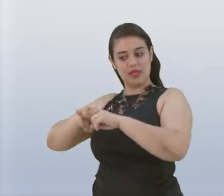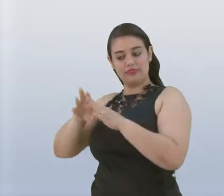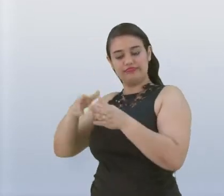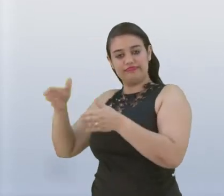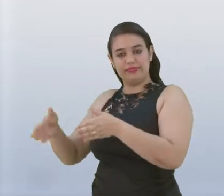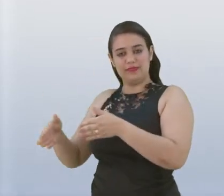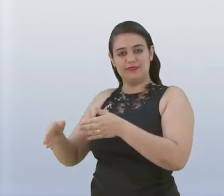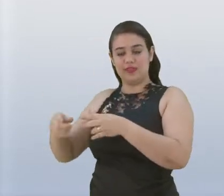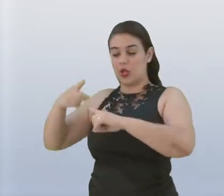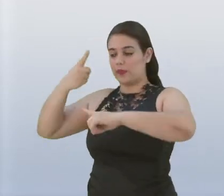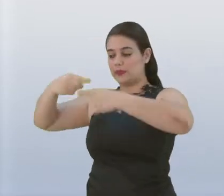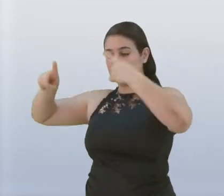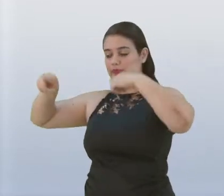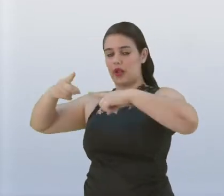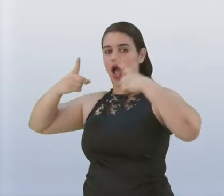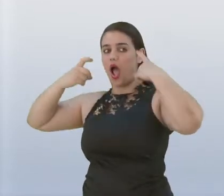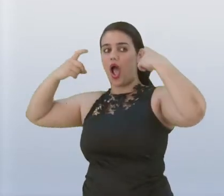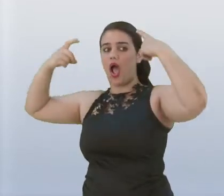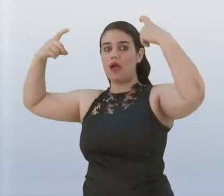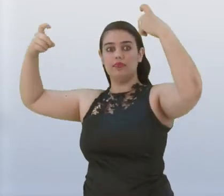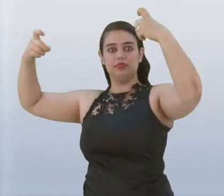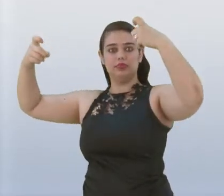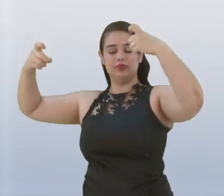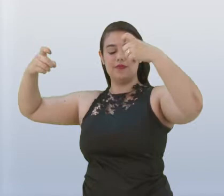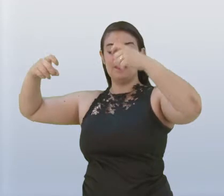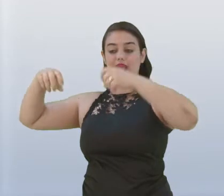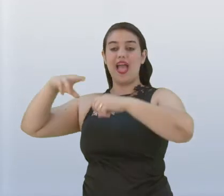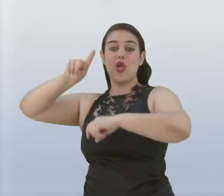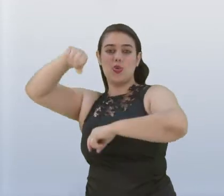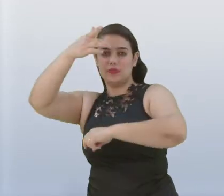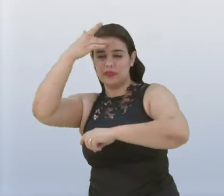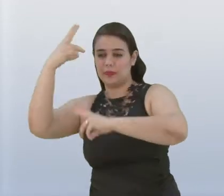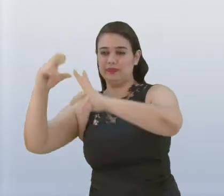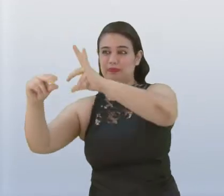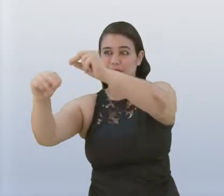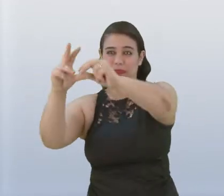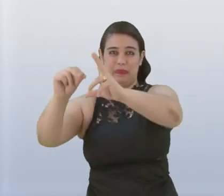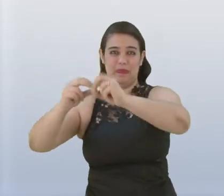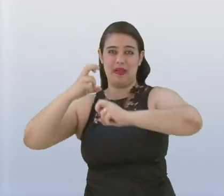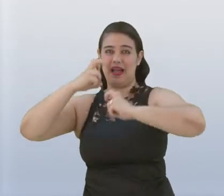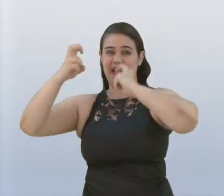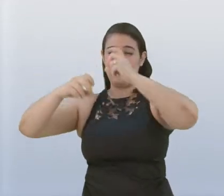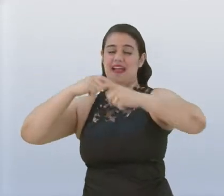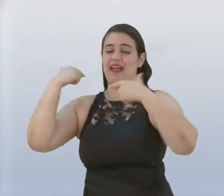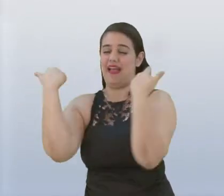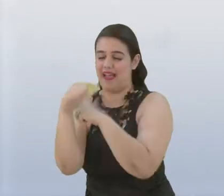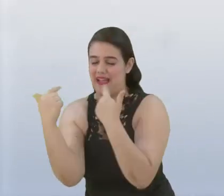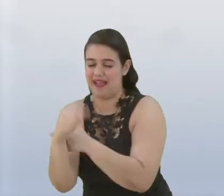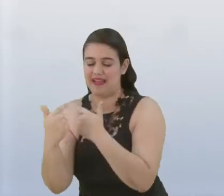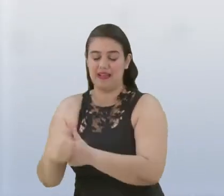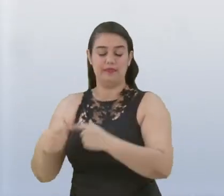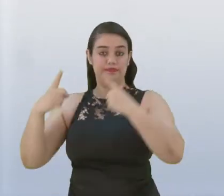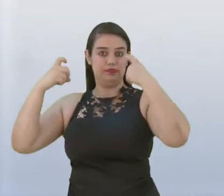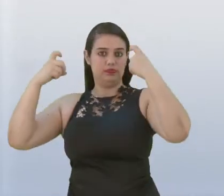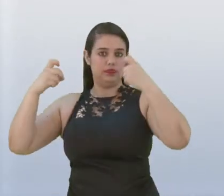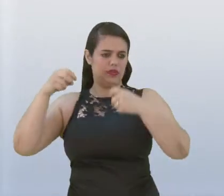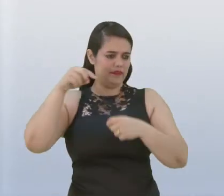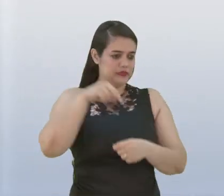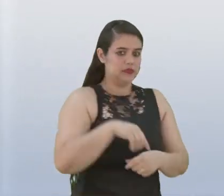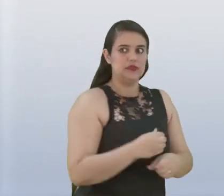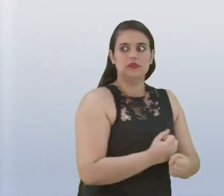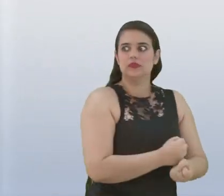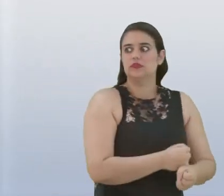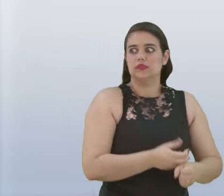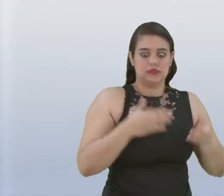música preferida em volume alto. Para piorar, outros servidores do setor começam uma conversa super animada e